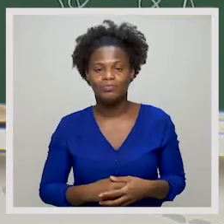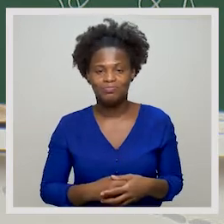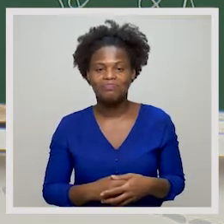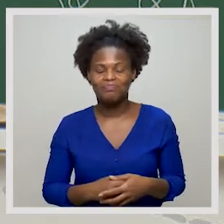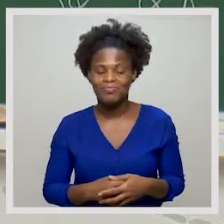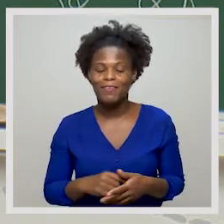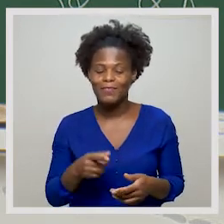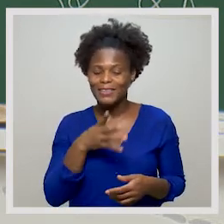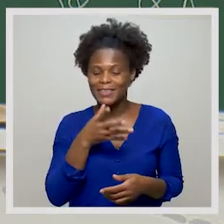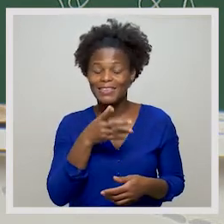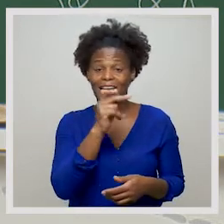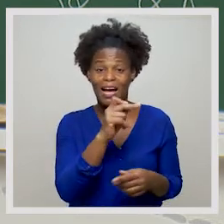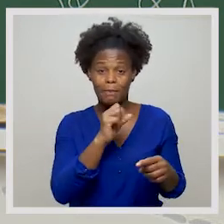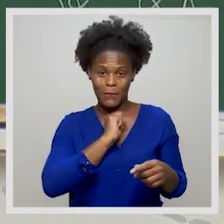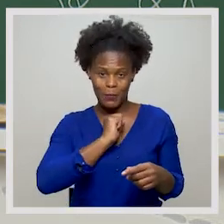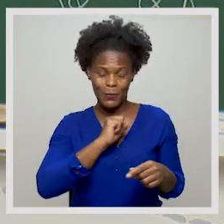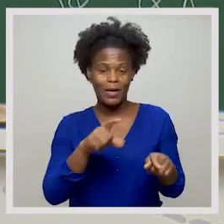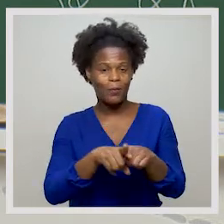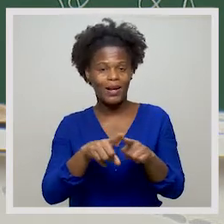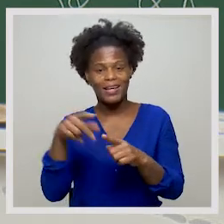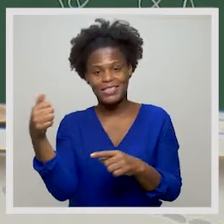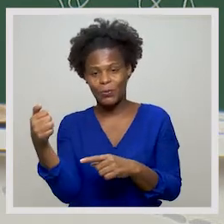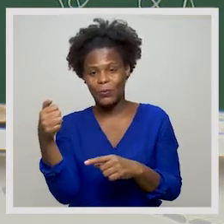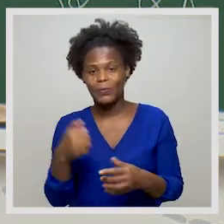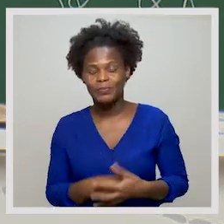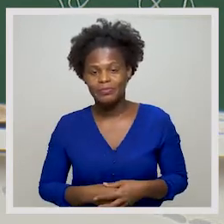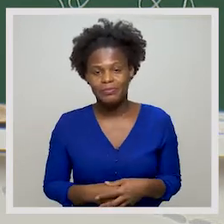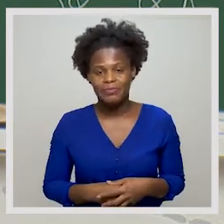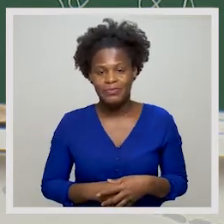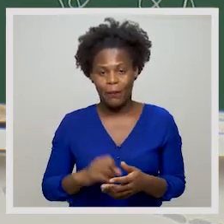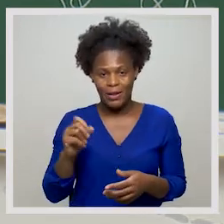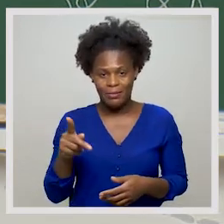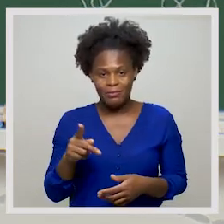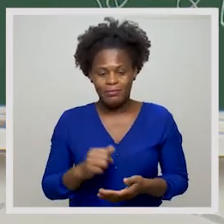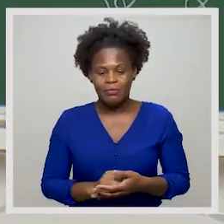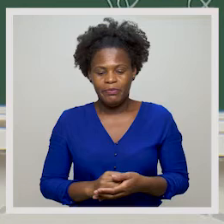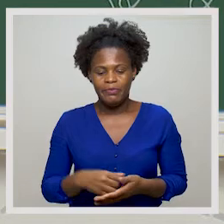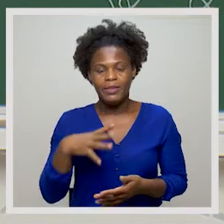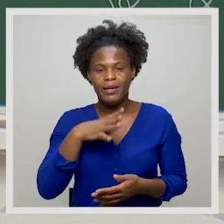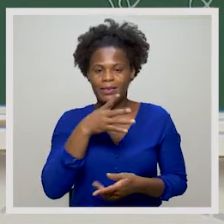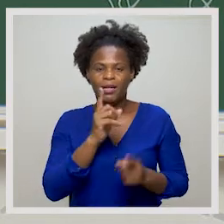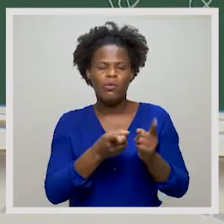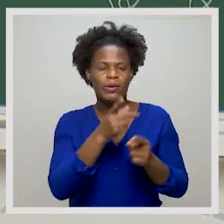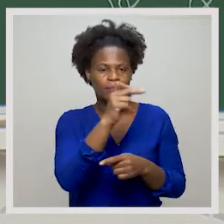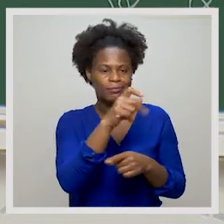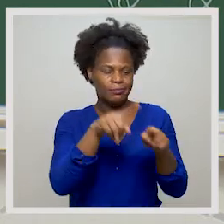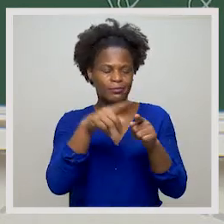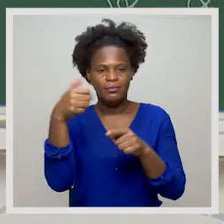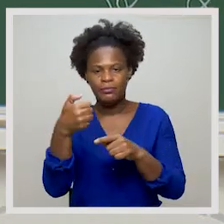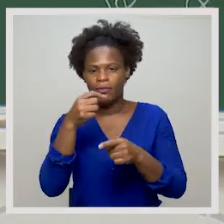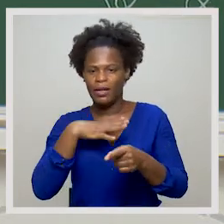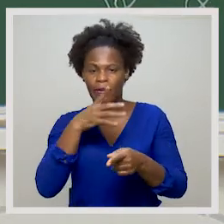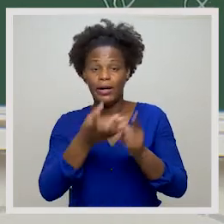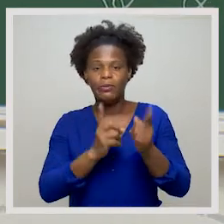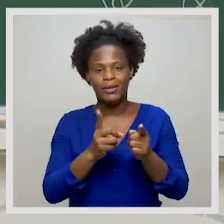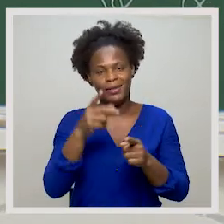5. Então, vou considerar o meu A igual a 5. Ok? O que é que significa este A igual a 5?